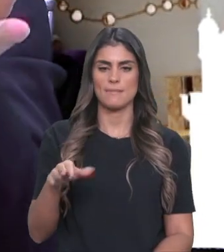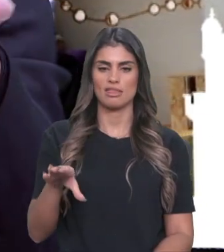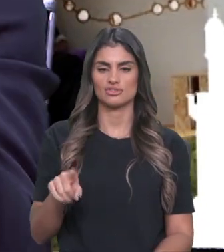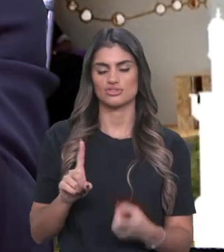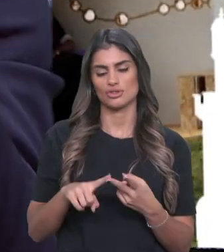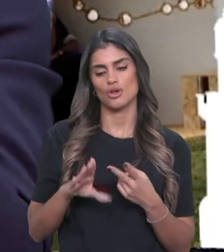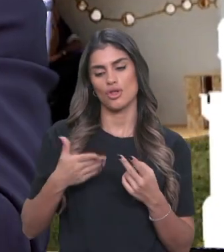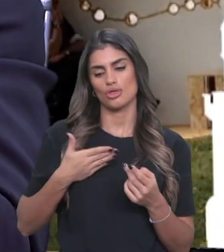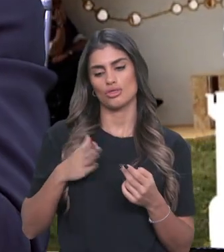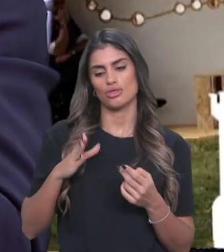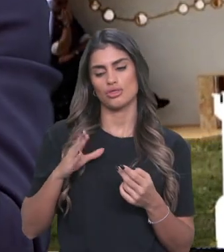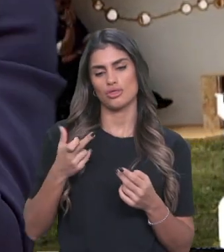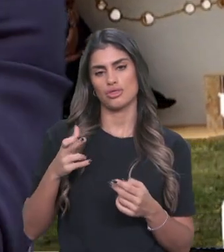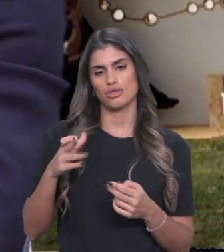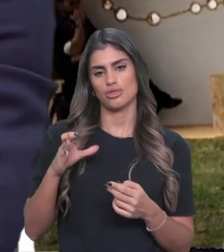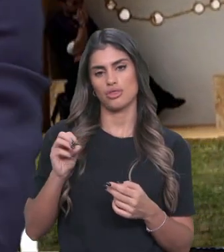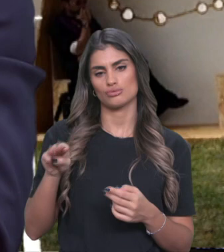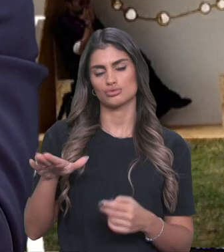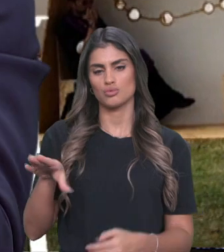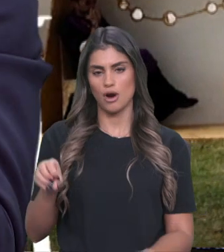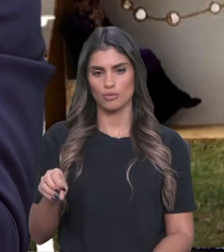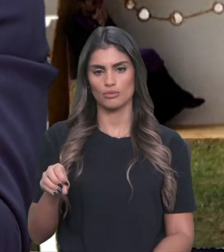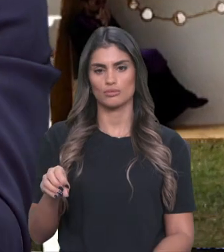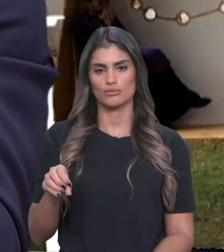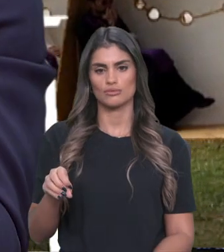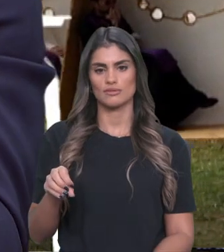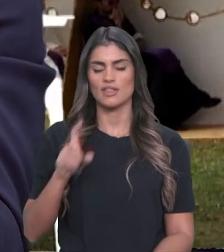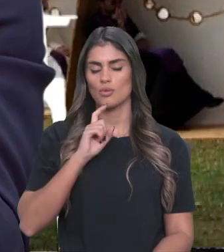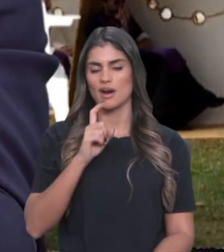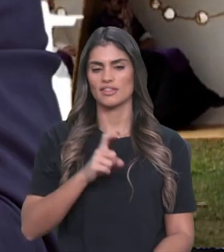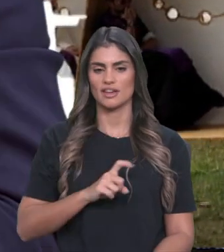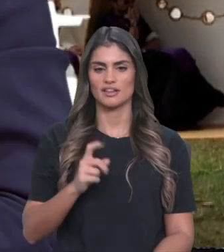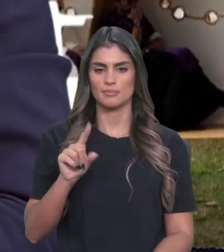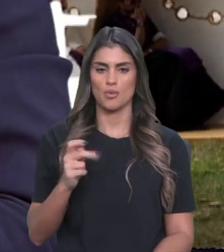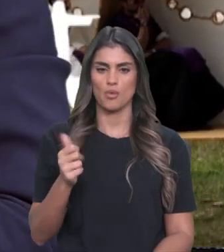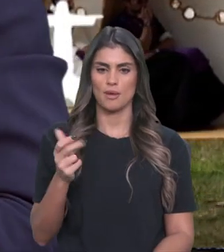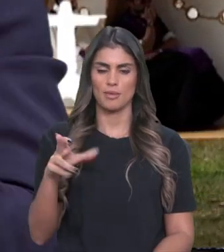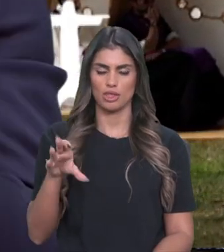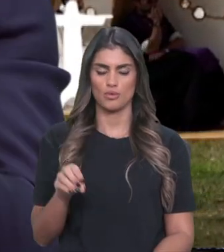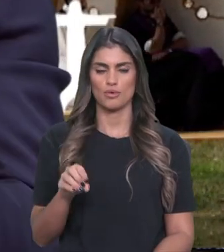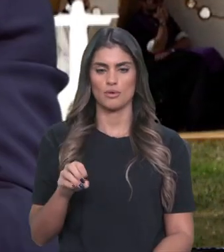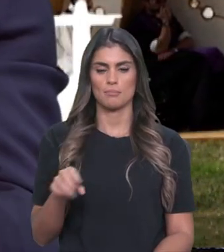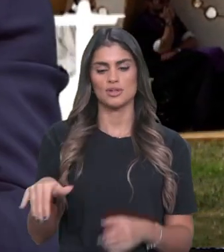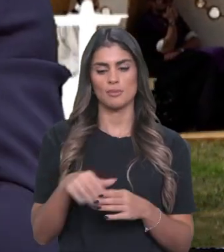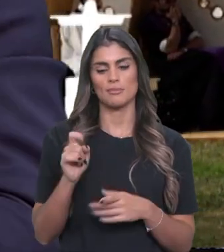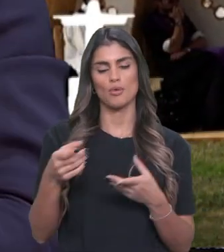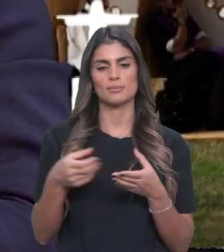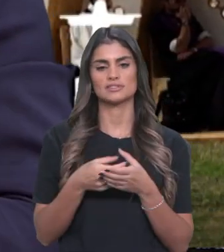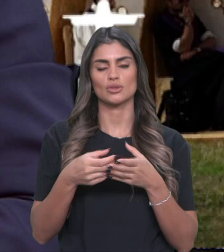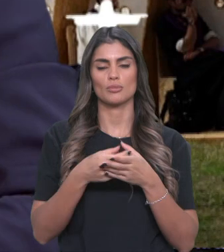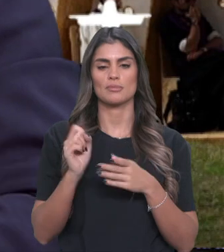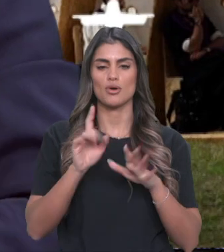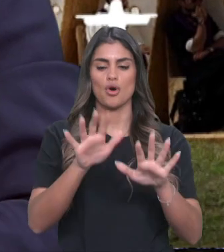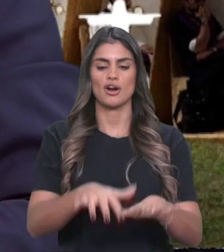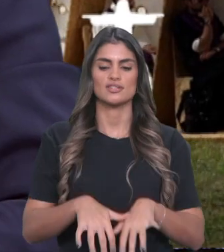Dom João de Matos, bispo da Guarda, assim como o padre Abílio Correia, que fez parte da primeira comissão do primeiro